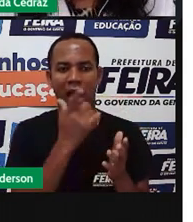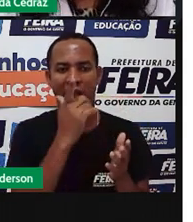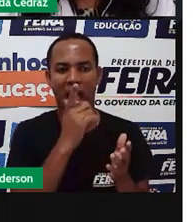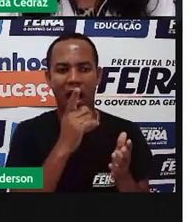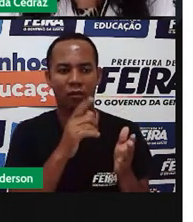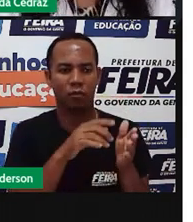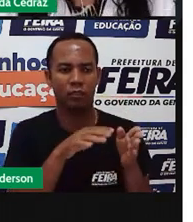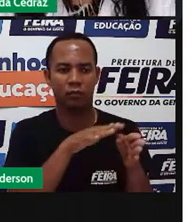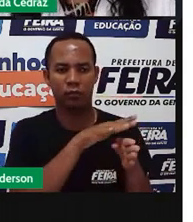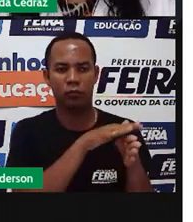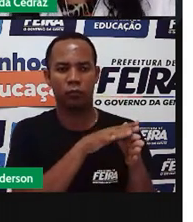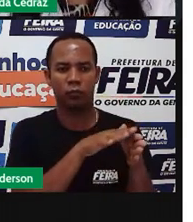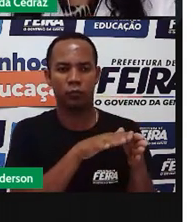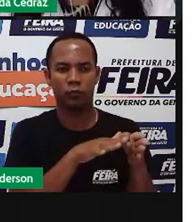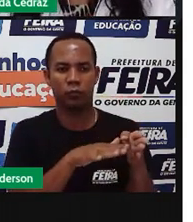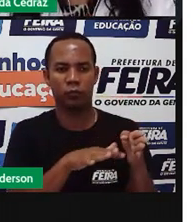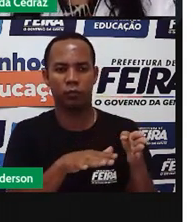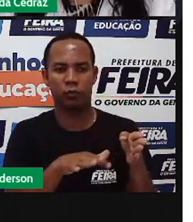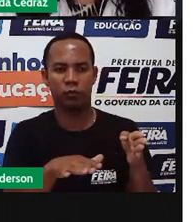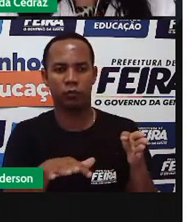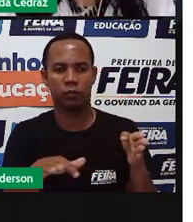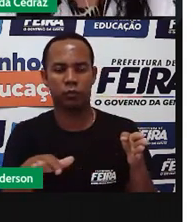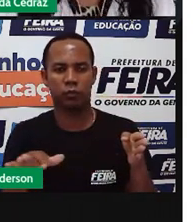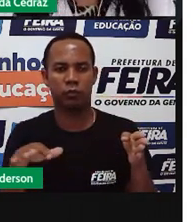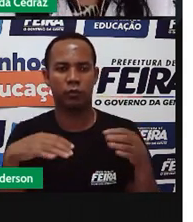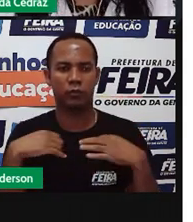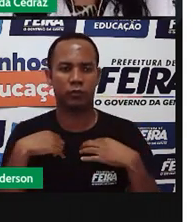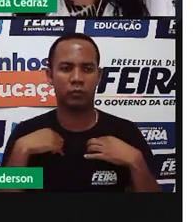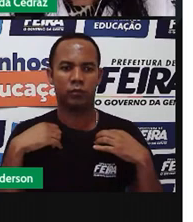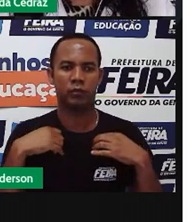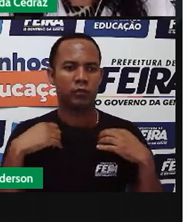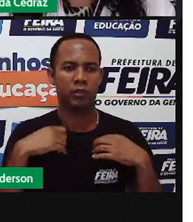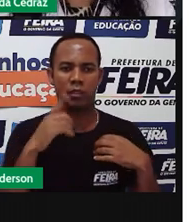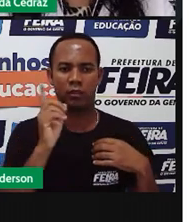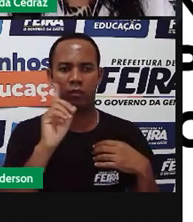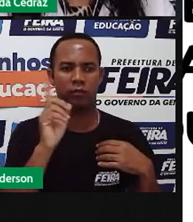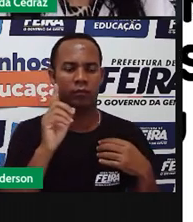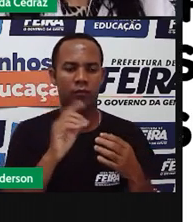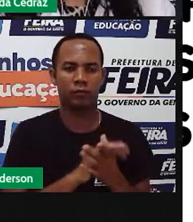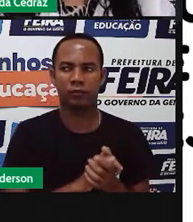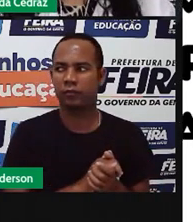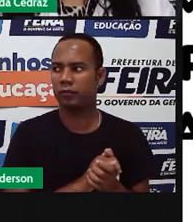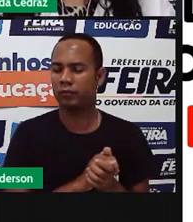água passe por dentro deles. Eles não são resistentes à água.